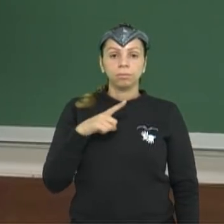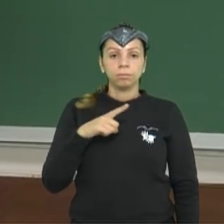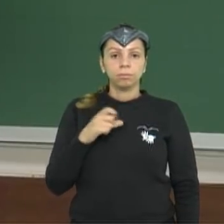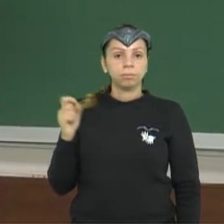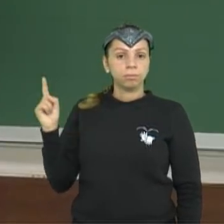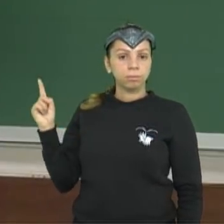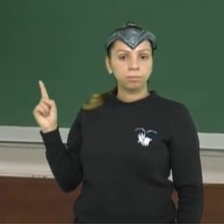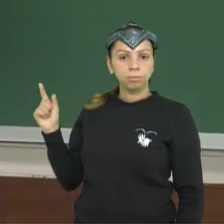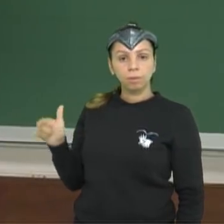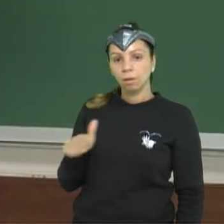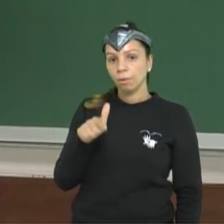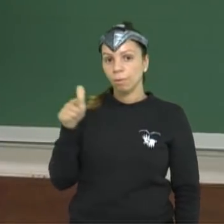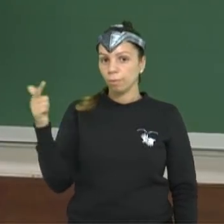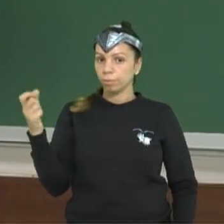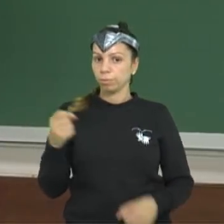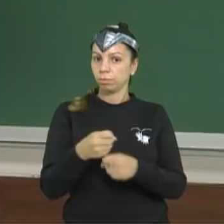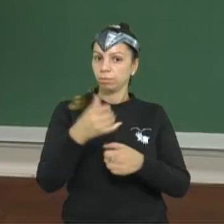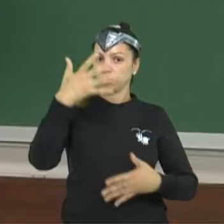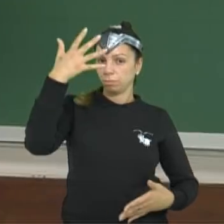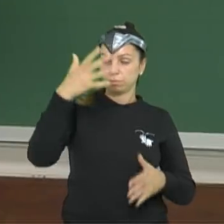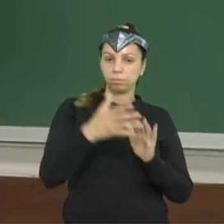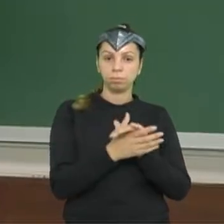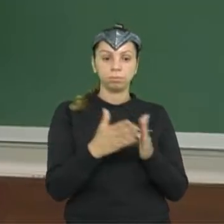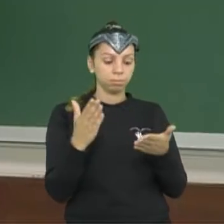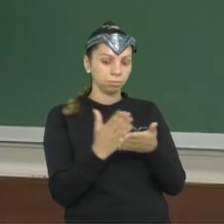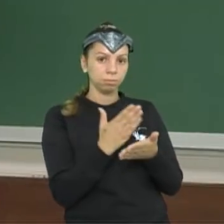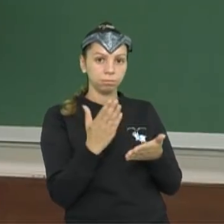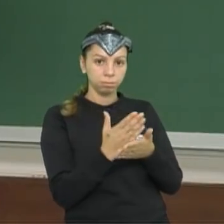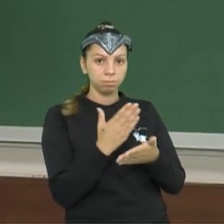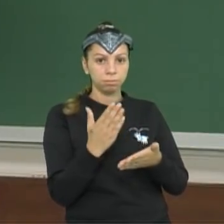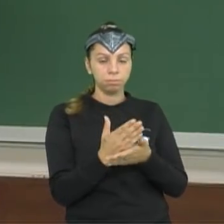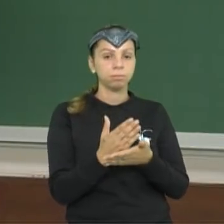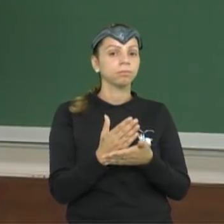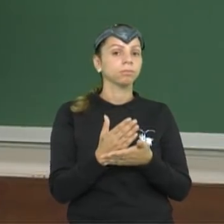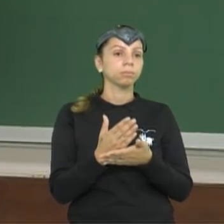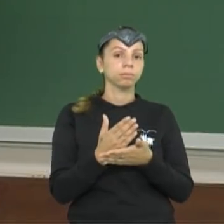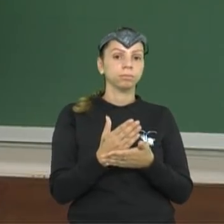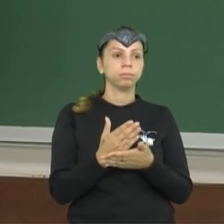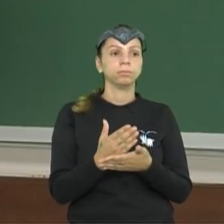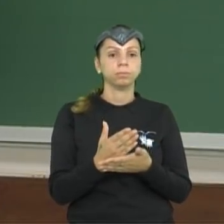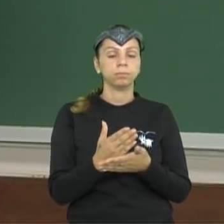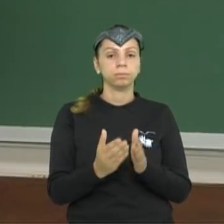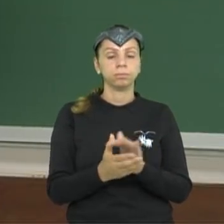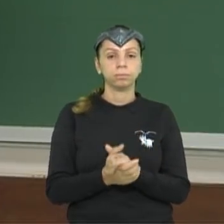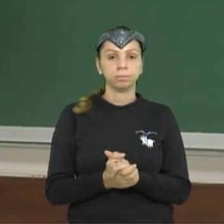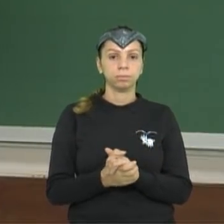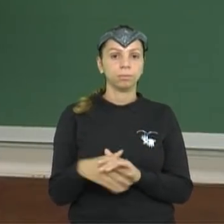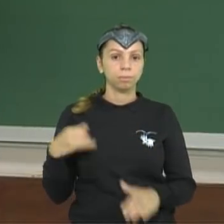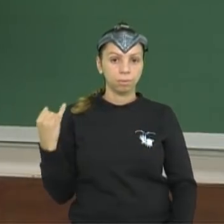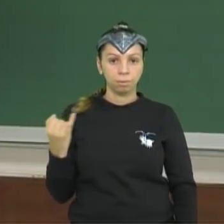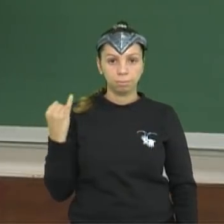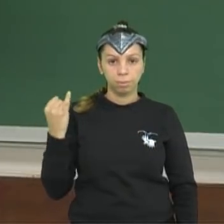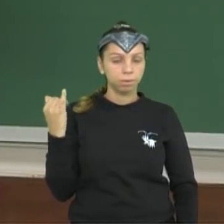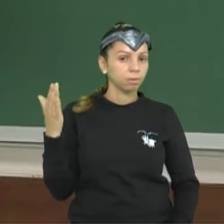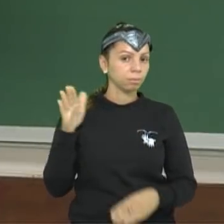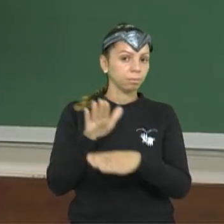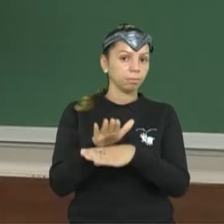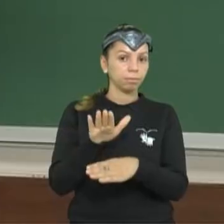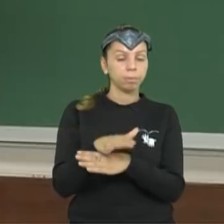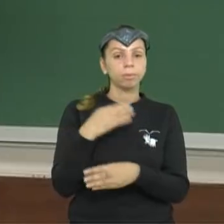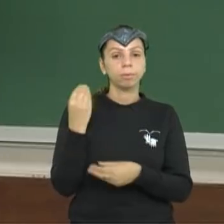outras características. Pega o caderno, porque nós vamos anotar também bem importante para ajudar para